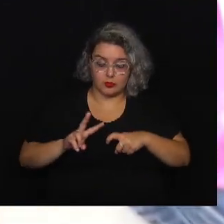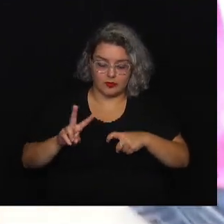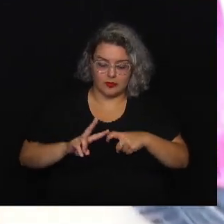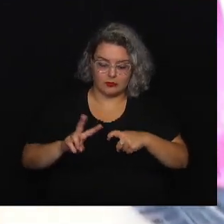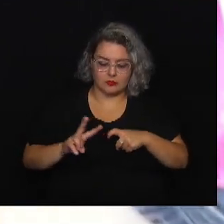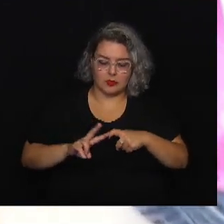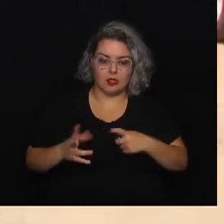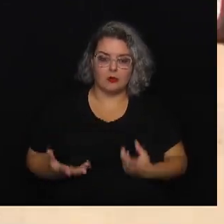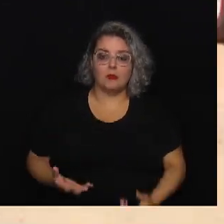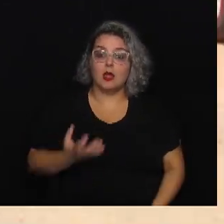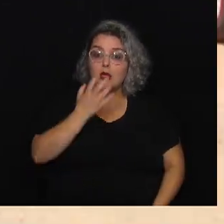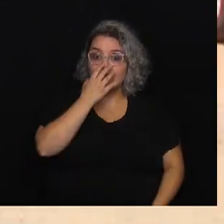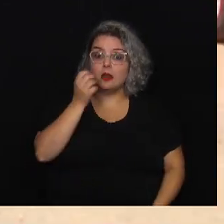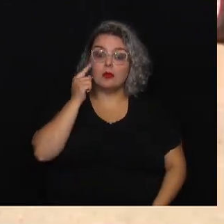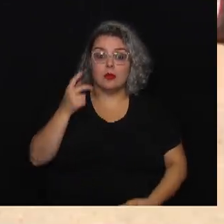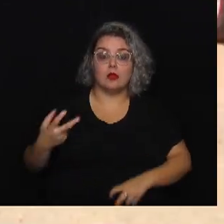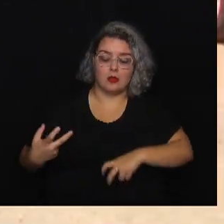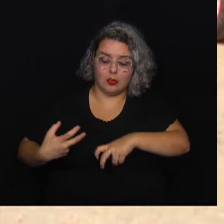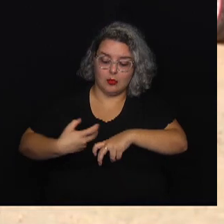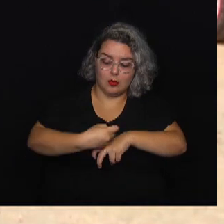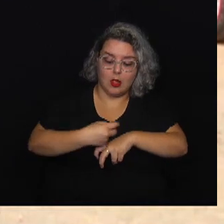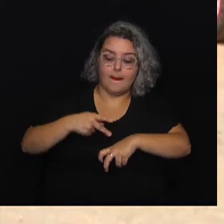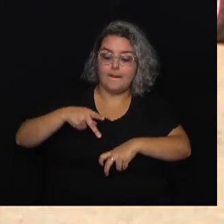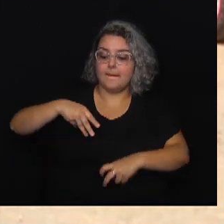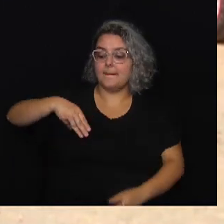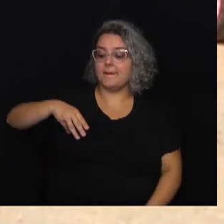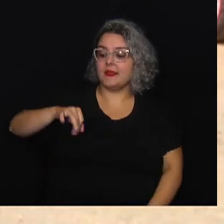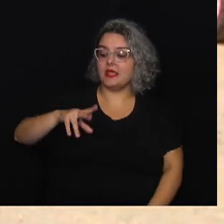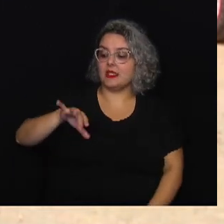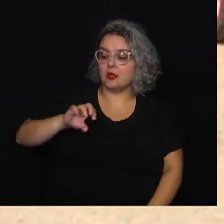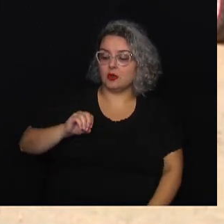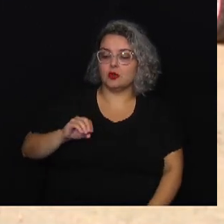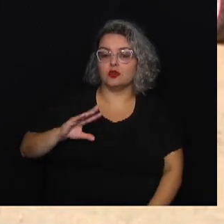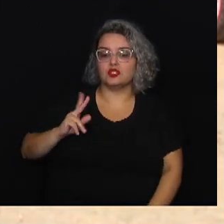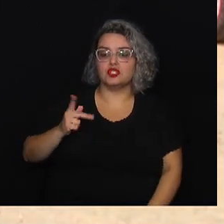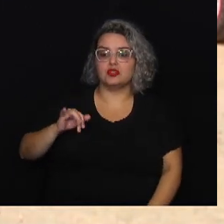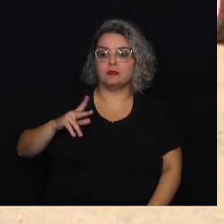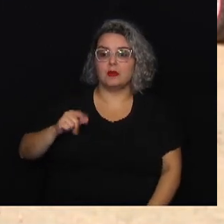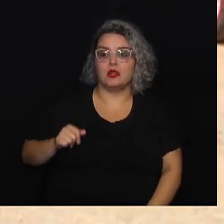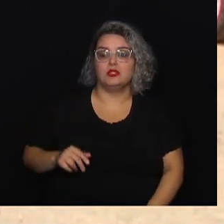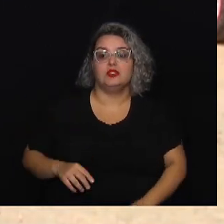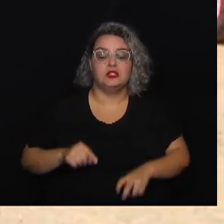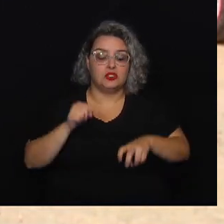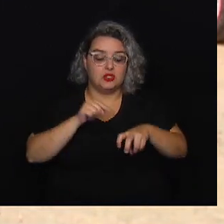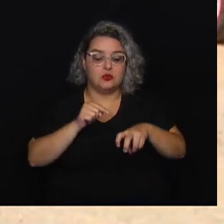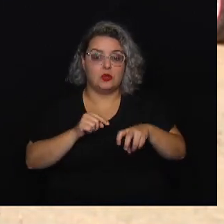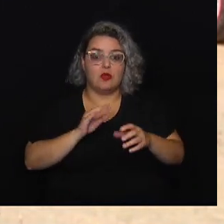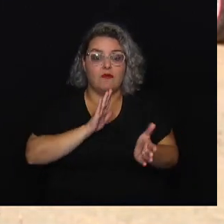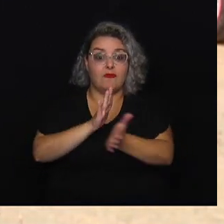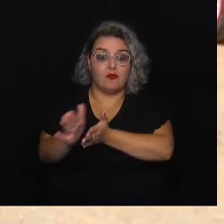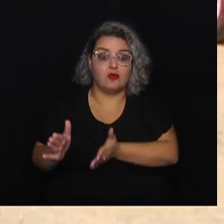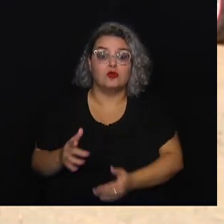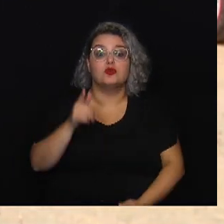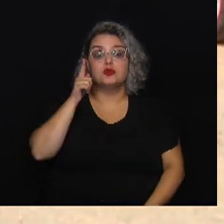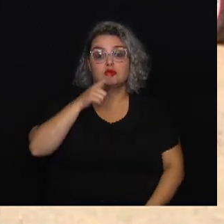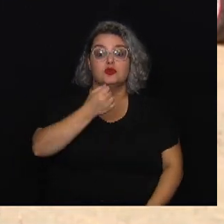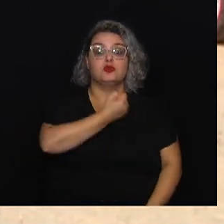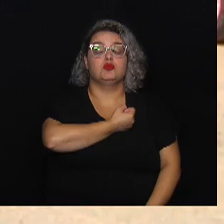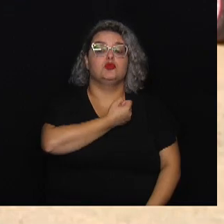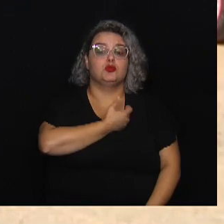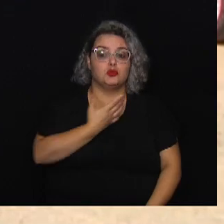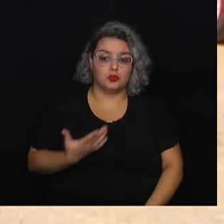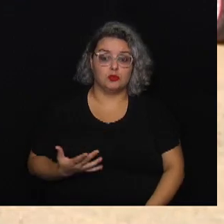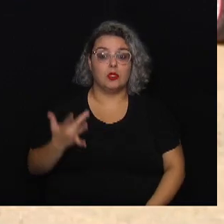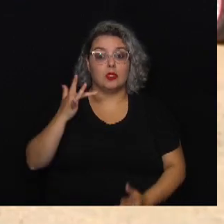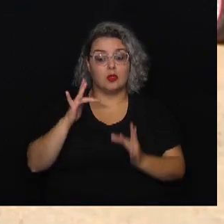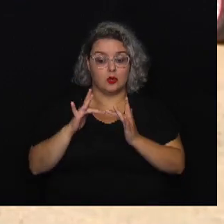gato, microchipagem, que é muito importante, se o animal acabar fugindo, a gente consegue, através do número do microchip, entrar em